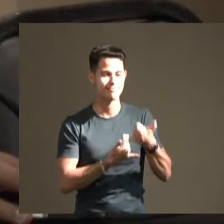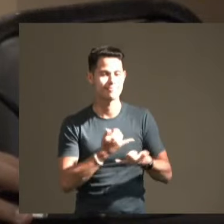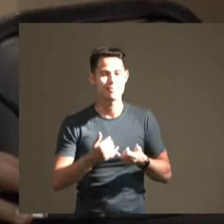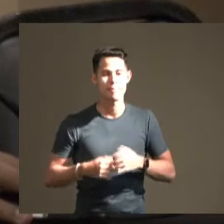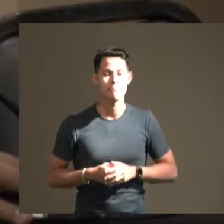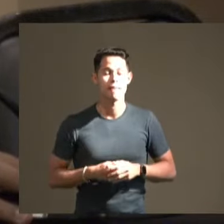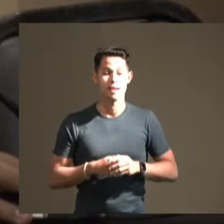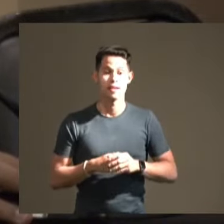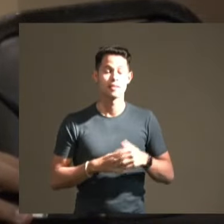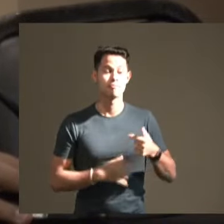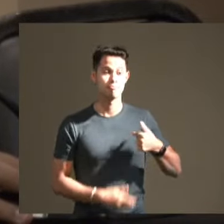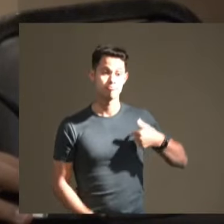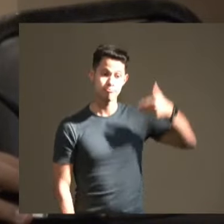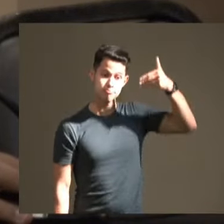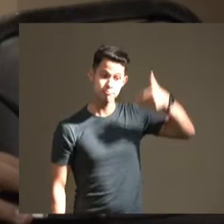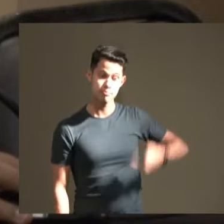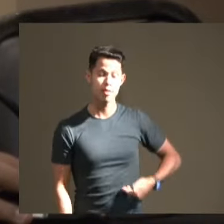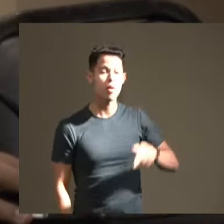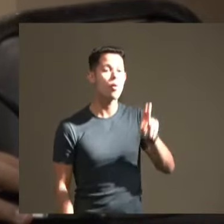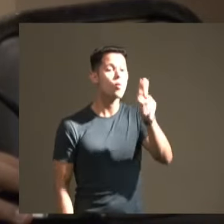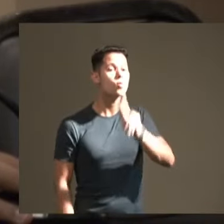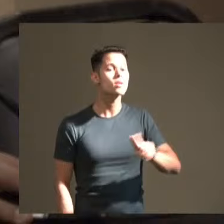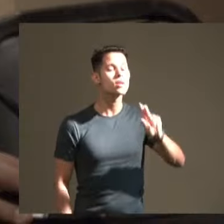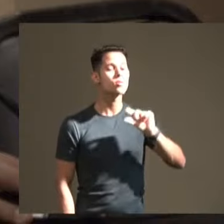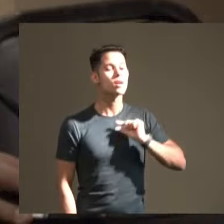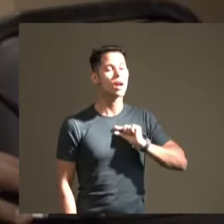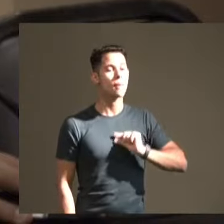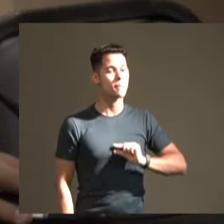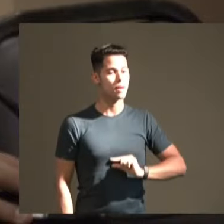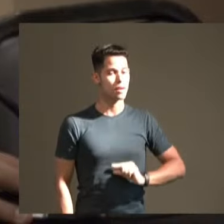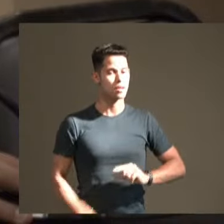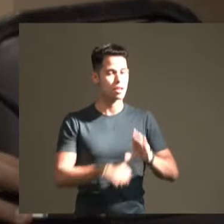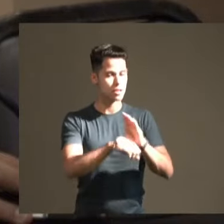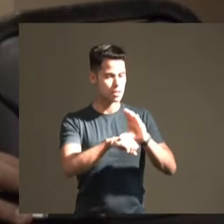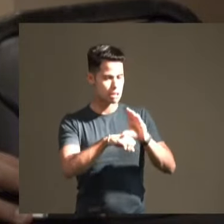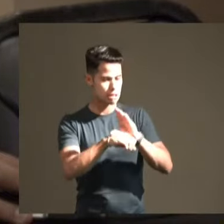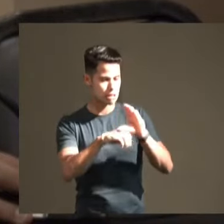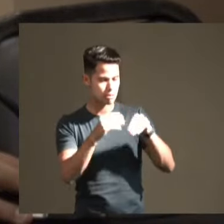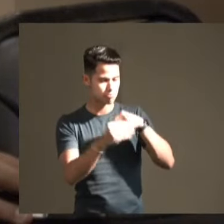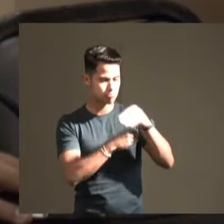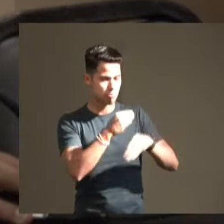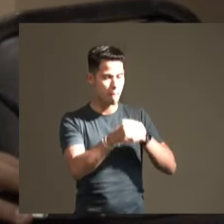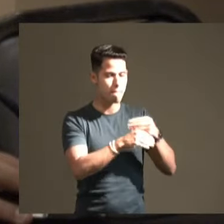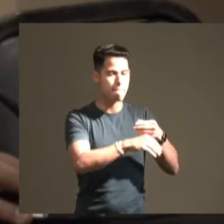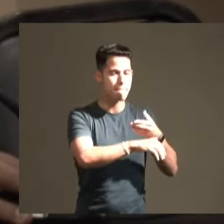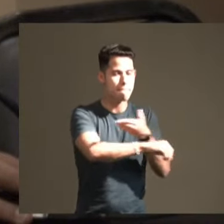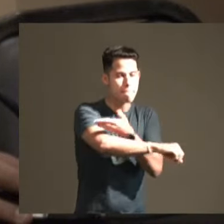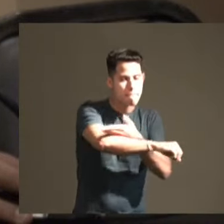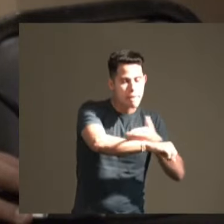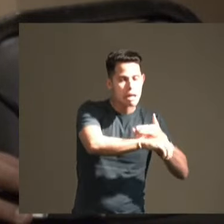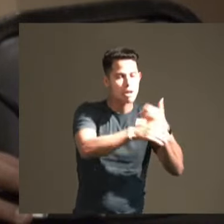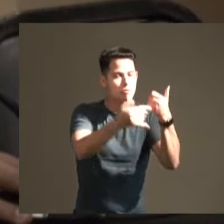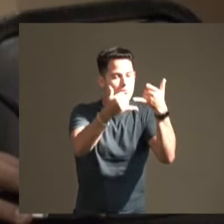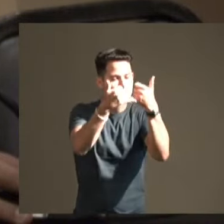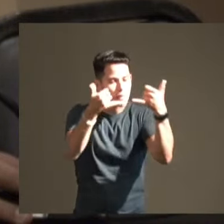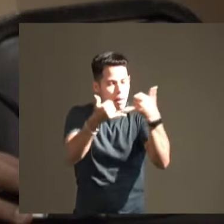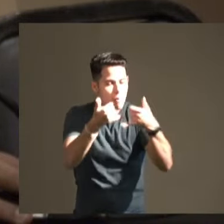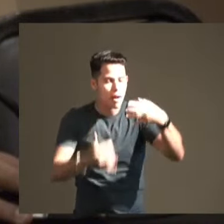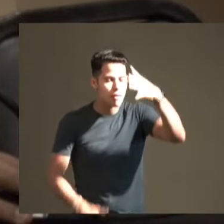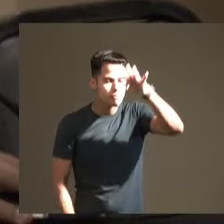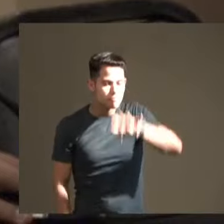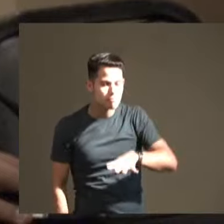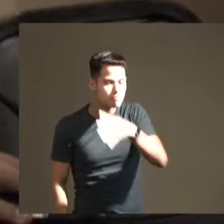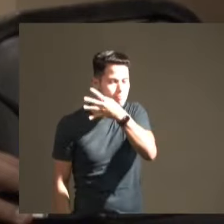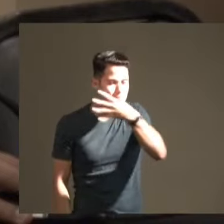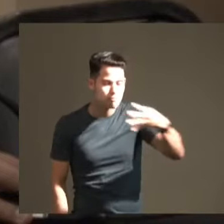Eu estou usando uma camisa cinza com branco, listada, listas na diagonal,